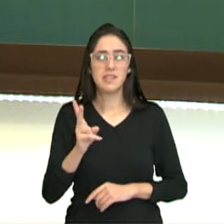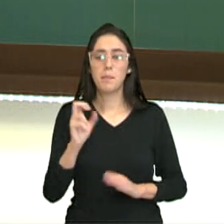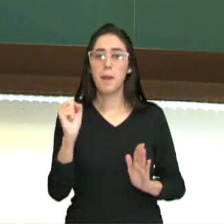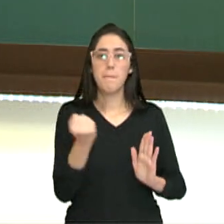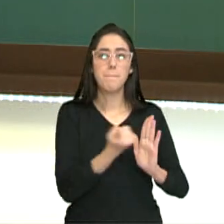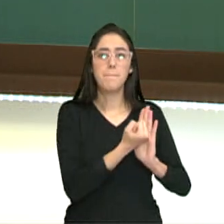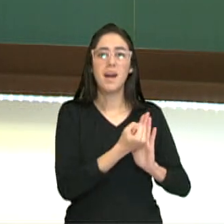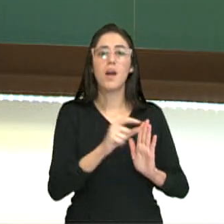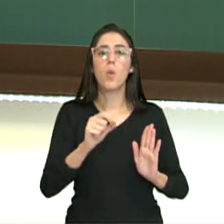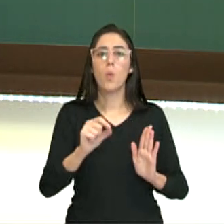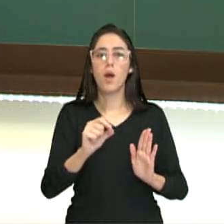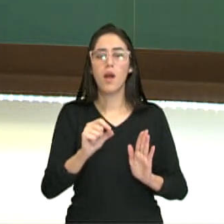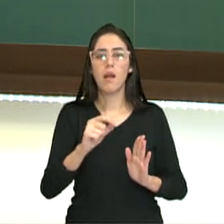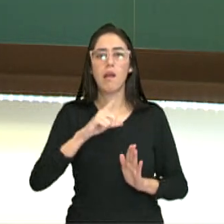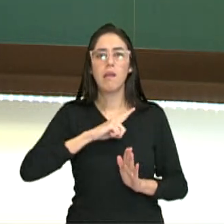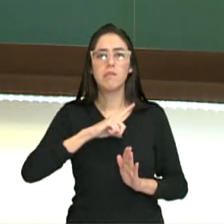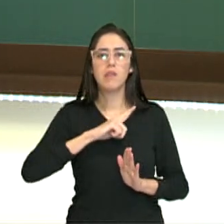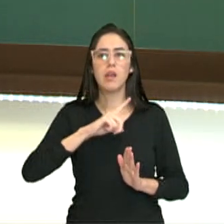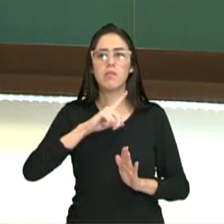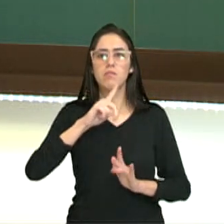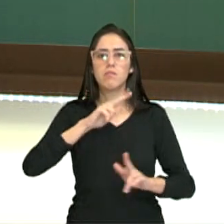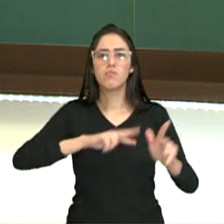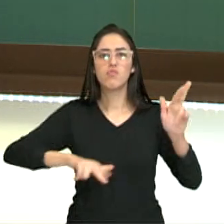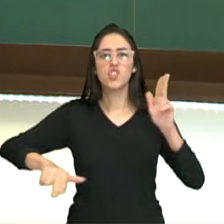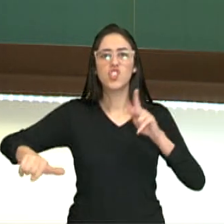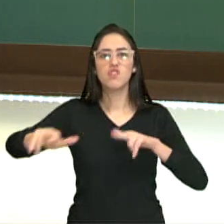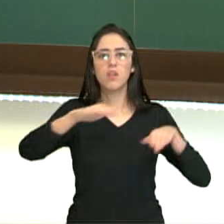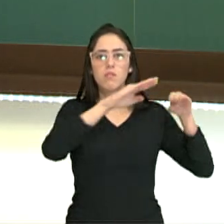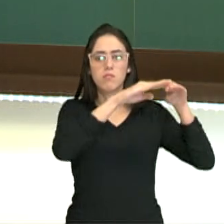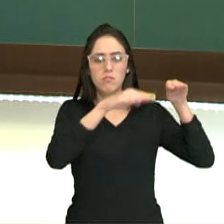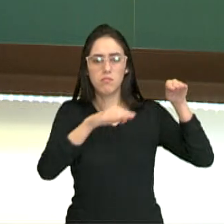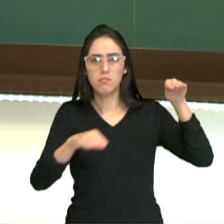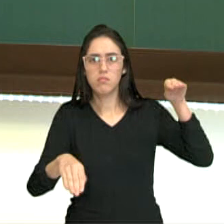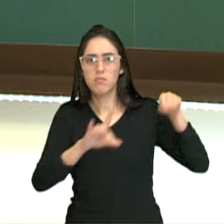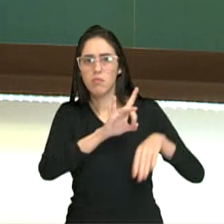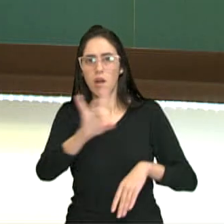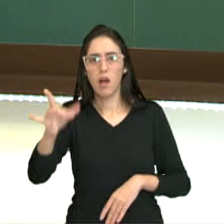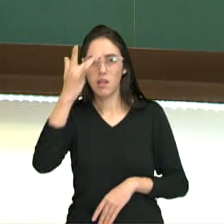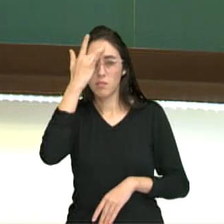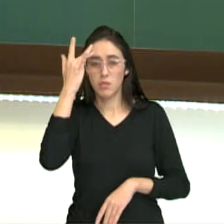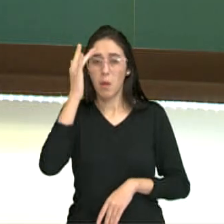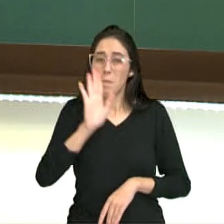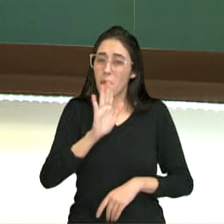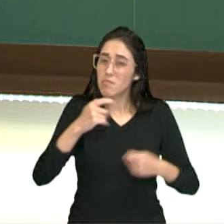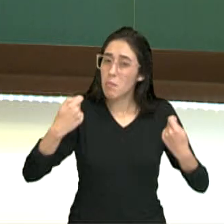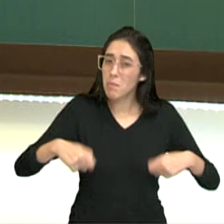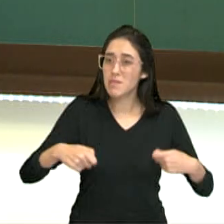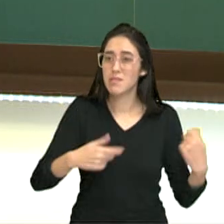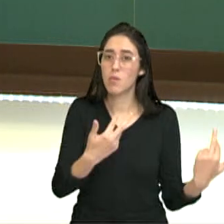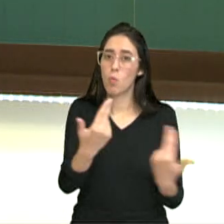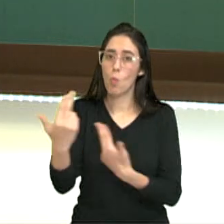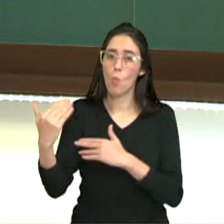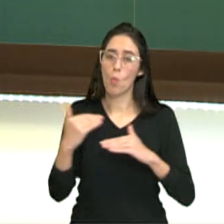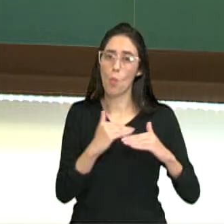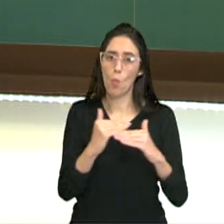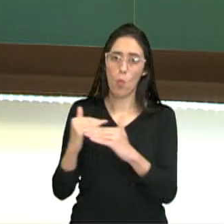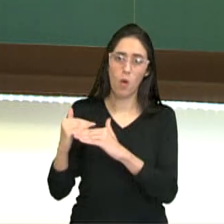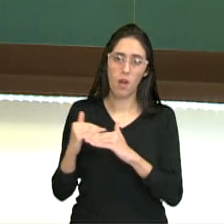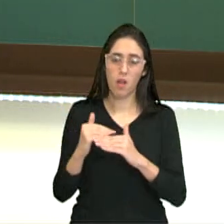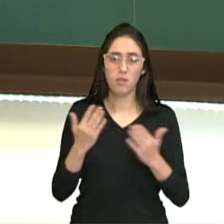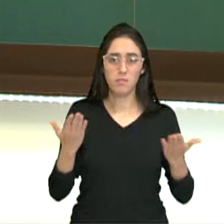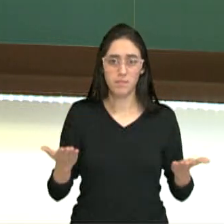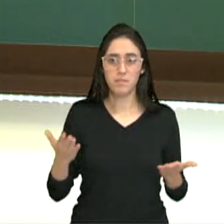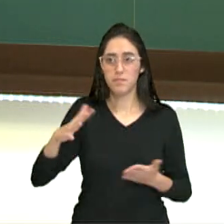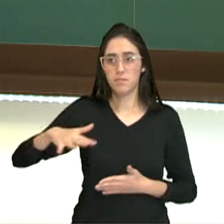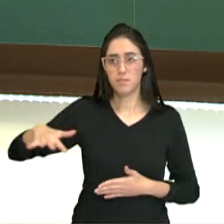por uma erupção de hierarquias onde deveria haver igualdade. tá? Então, a arte de tratar o público